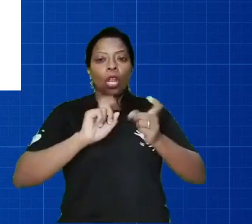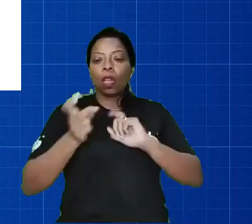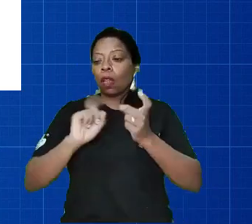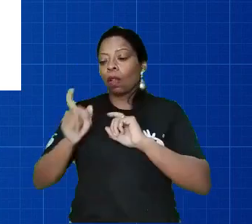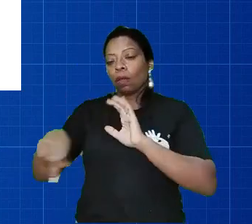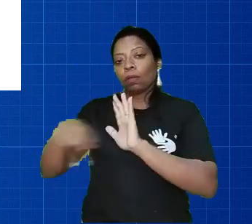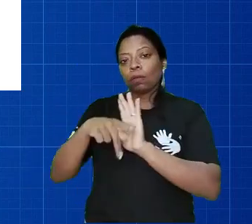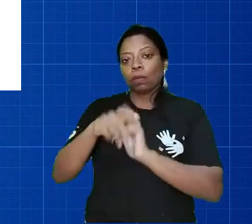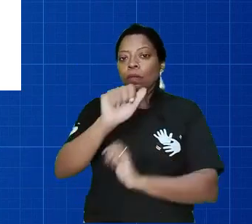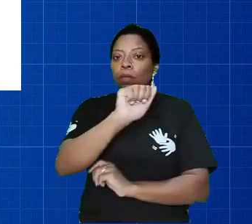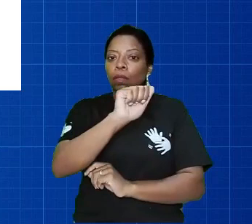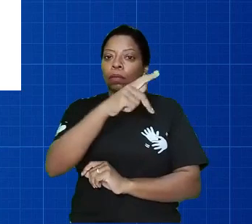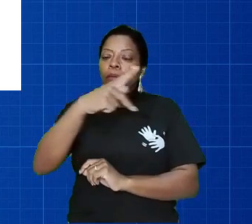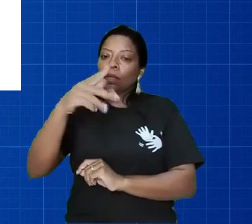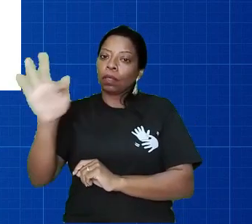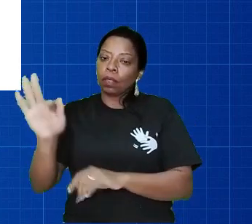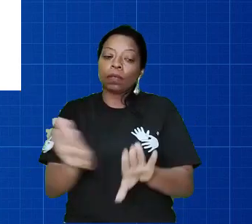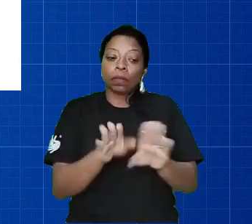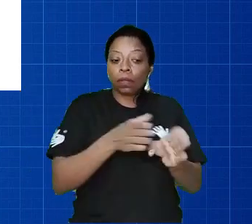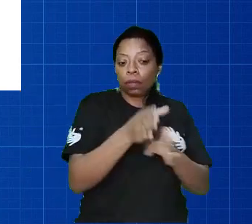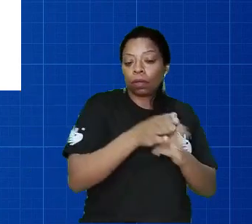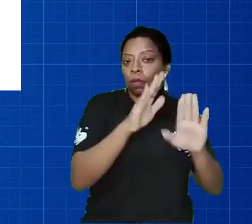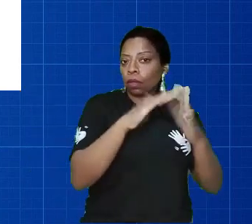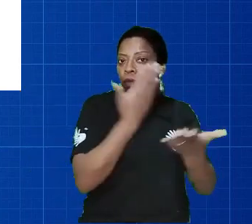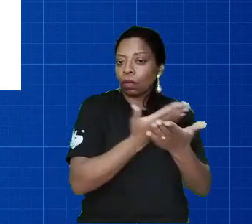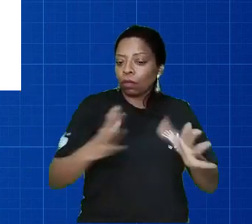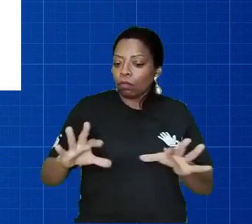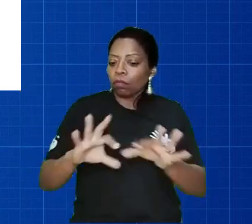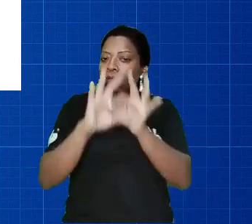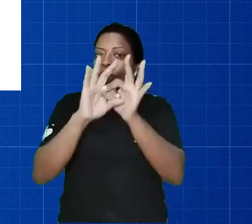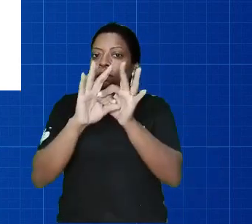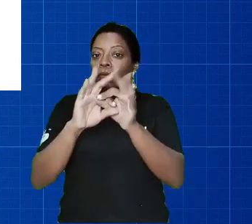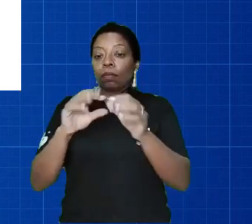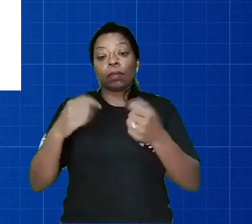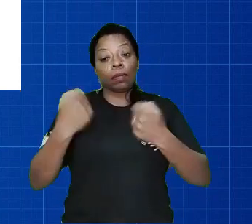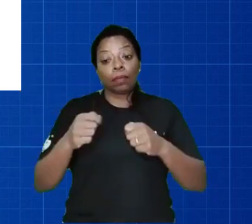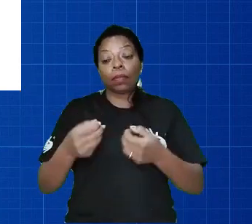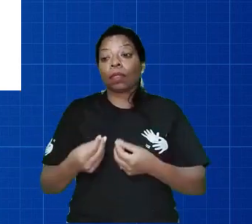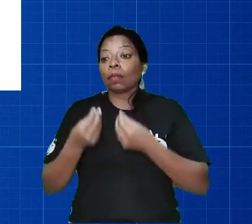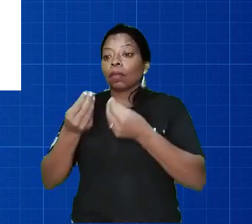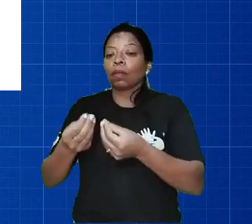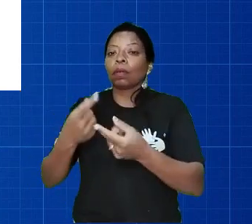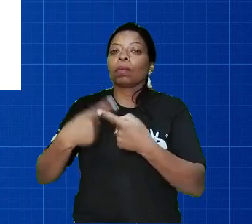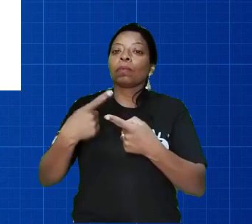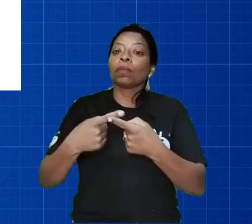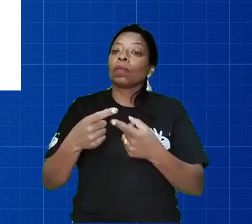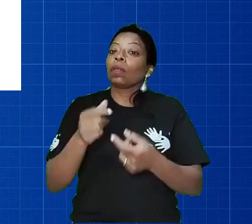Escolar, porque essas categorias econômicas elas não podem mudar quando o recurso vier no próximo